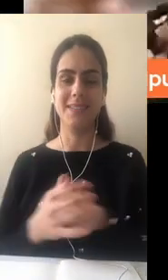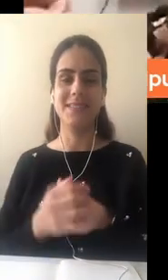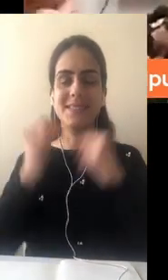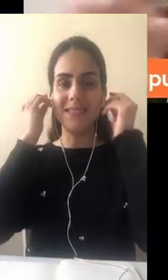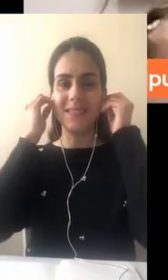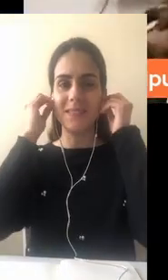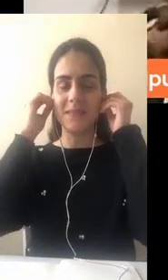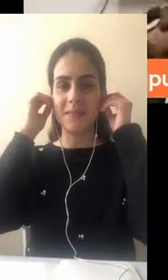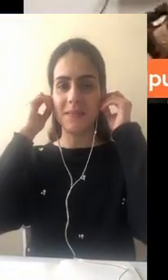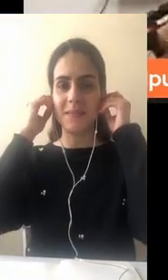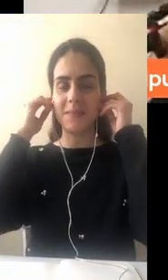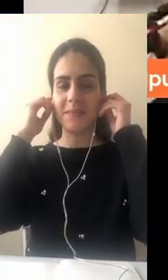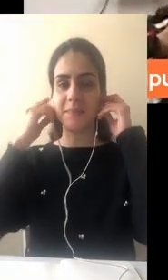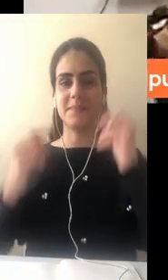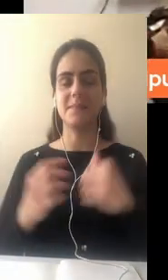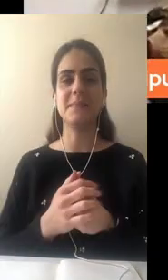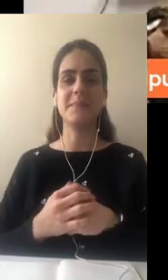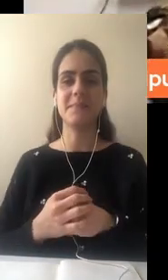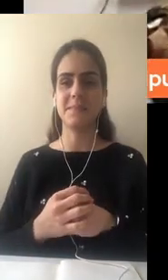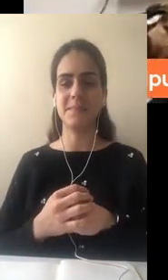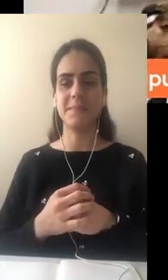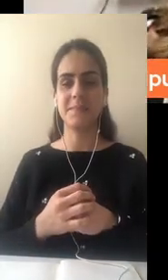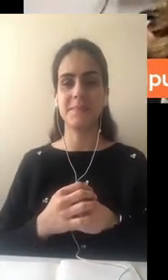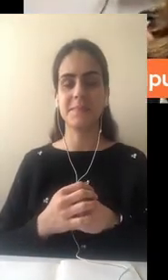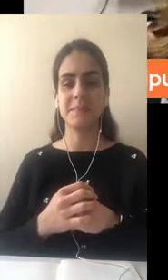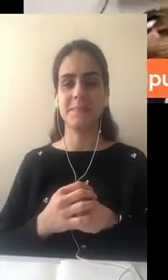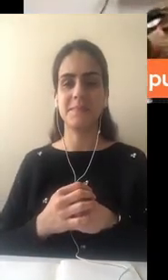colocasse aqui aquela tirinha ali, colocando